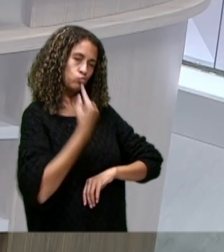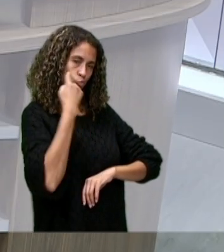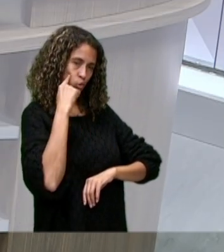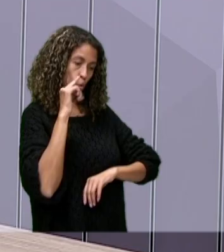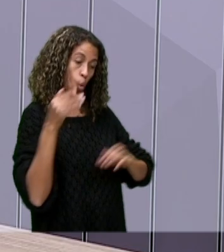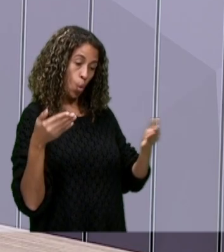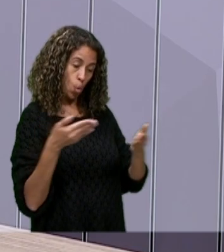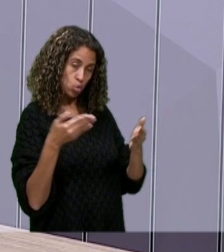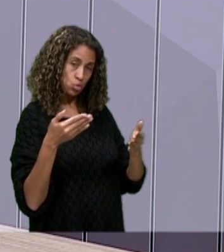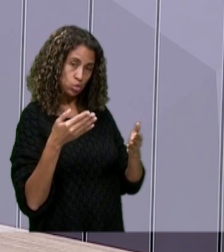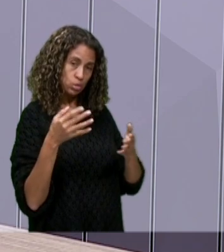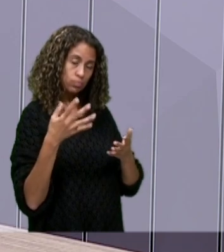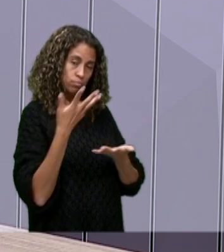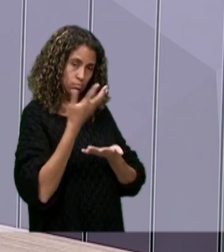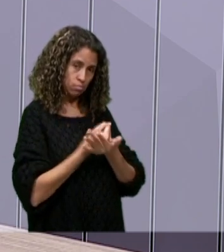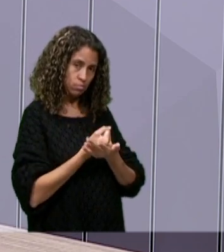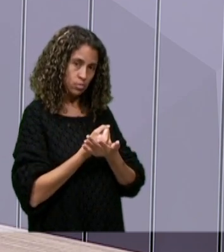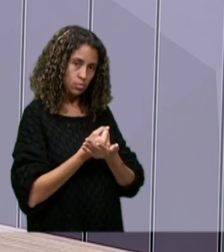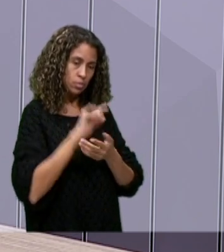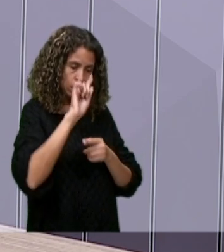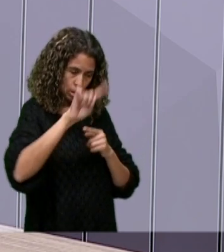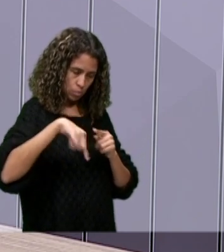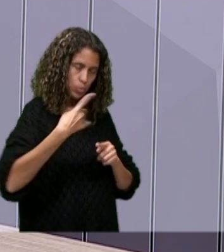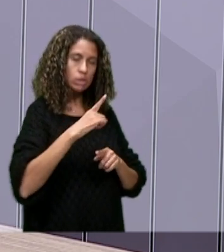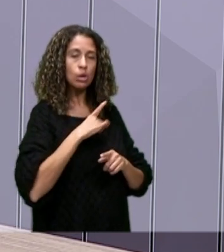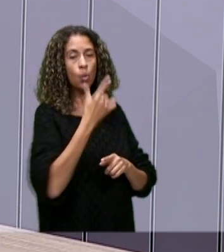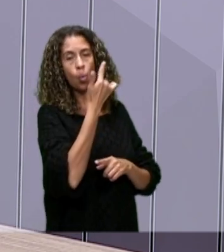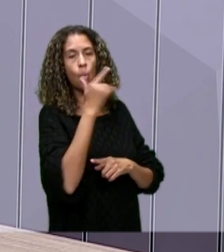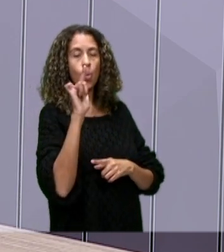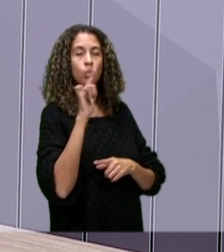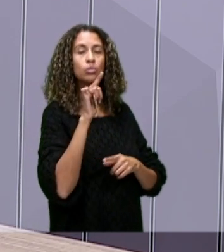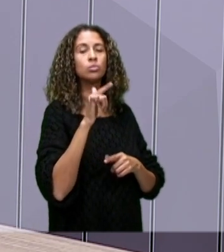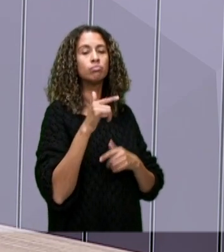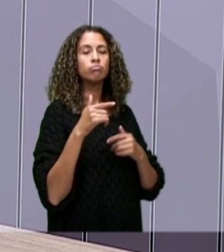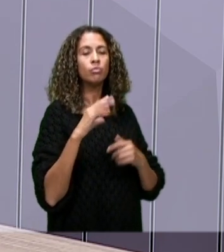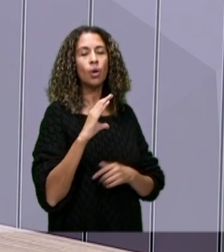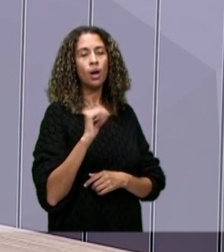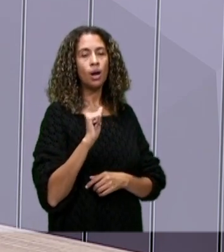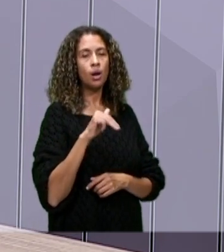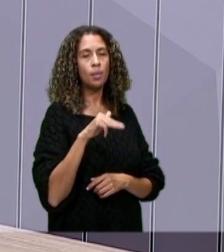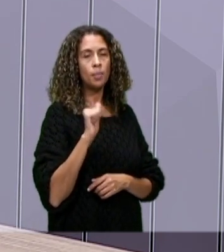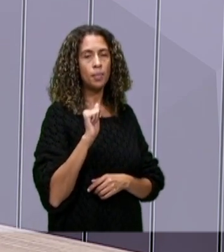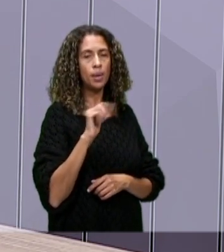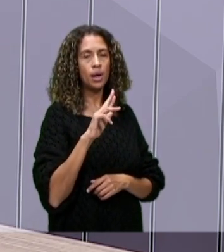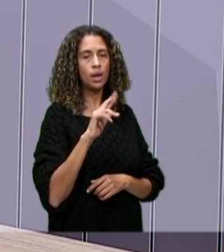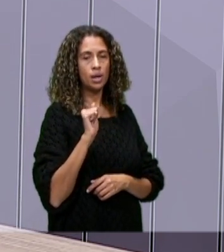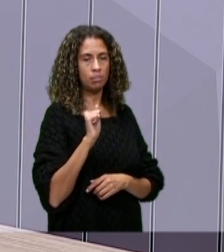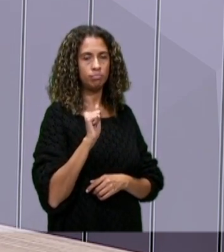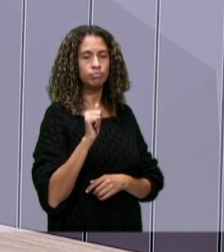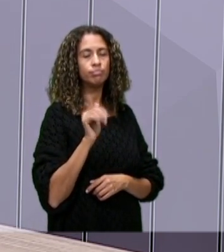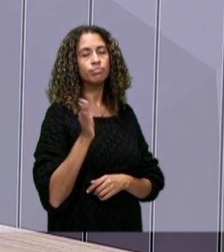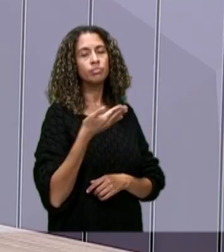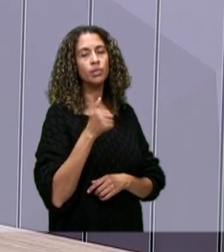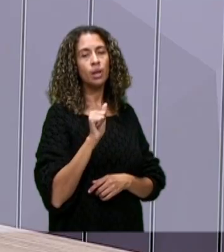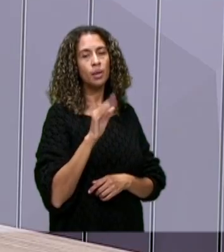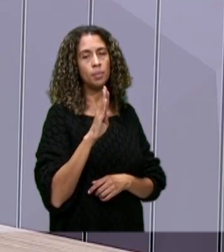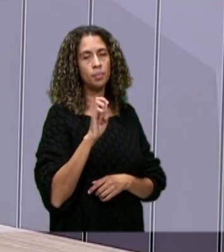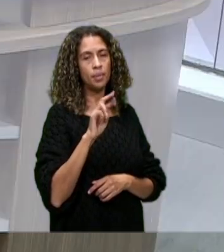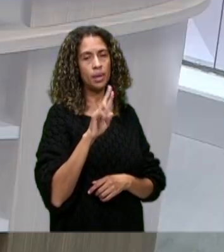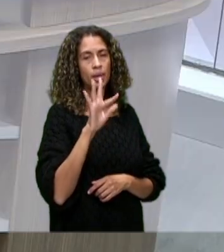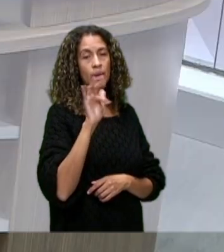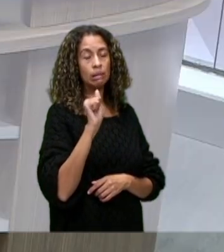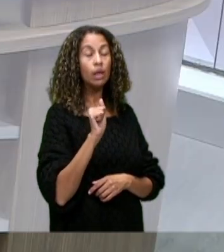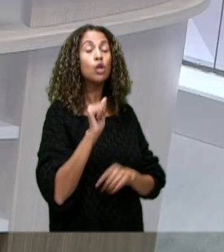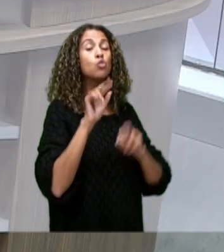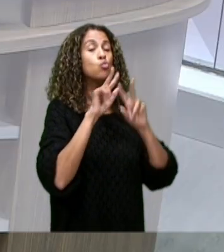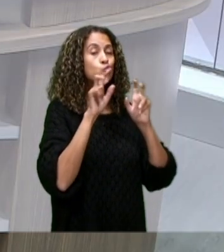gravando aqui hoje, eu tenho vou gravar um outro programa, um Câmara Aberta, que vai falar também a respeito disso, que é a questão da